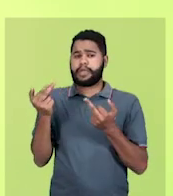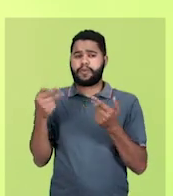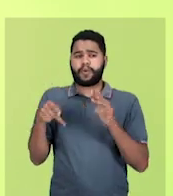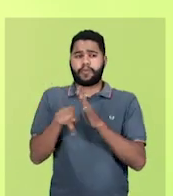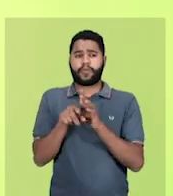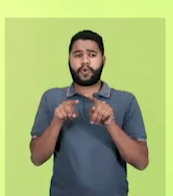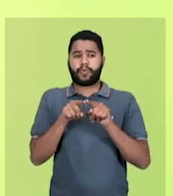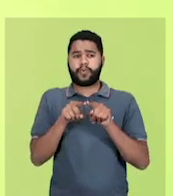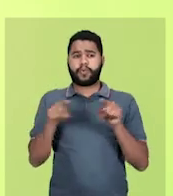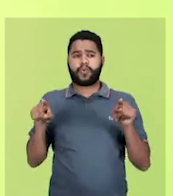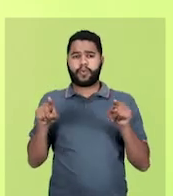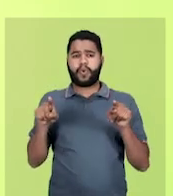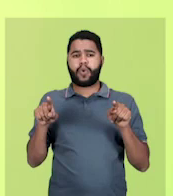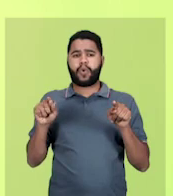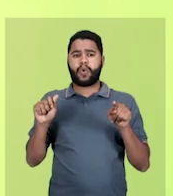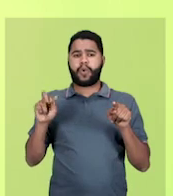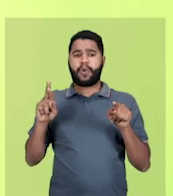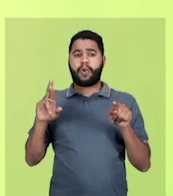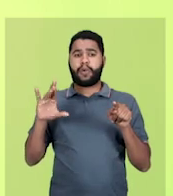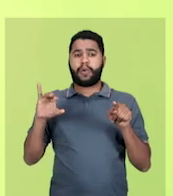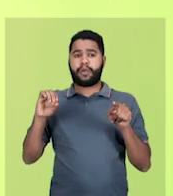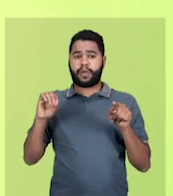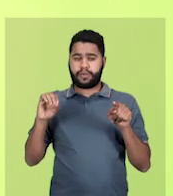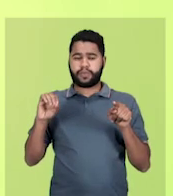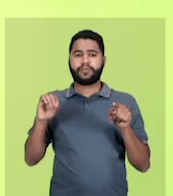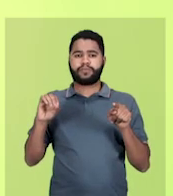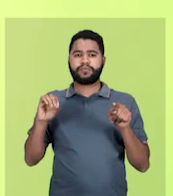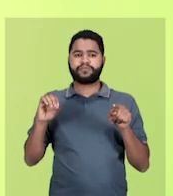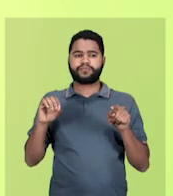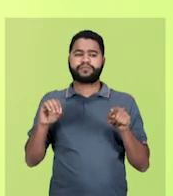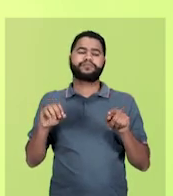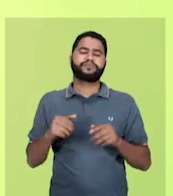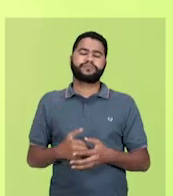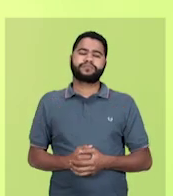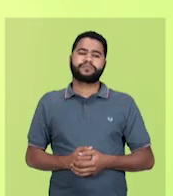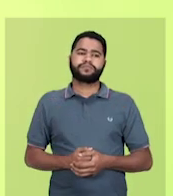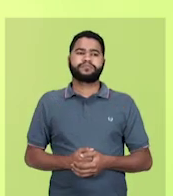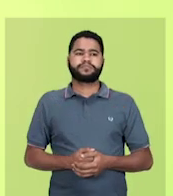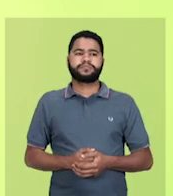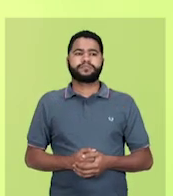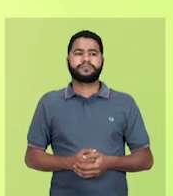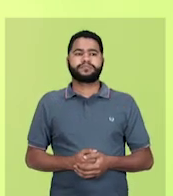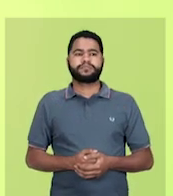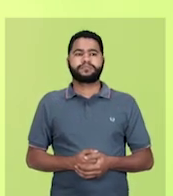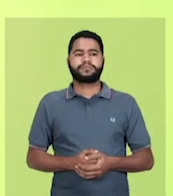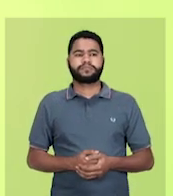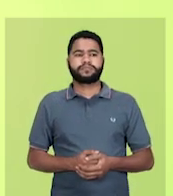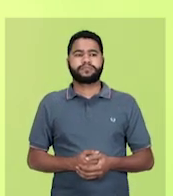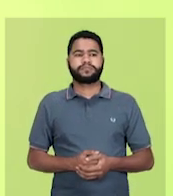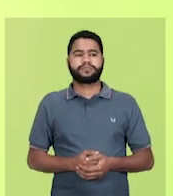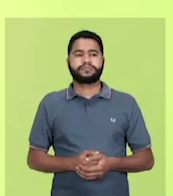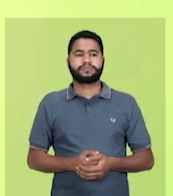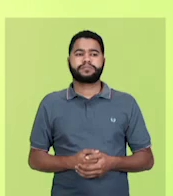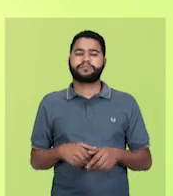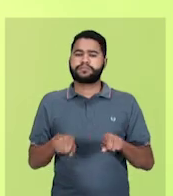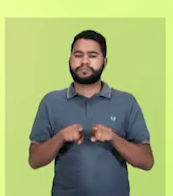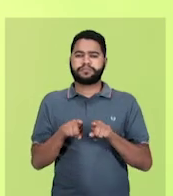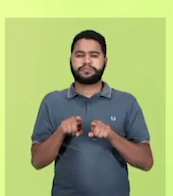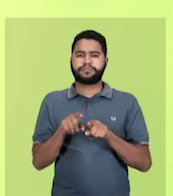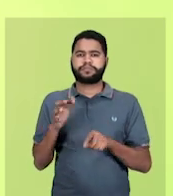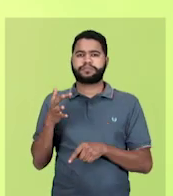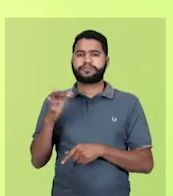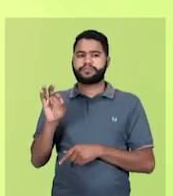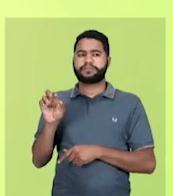comprimento de um raio que também seria 10 no caso e aqui também